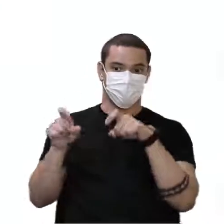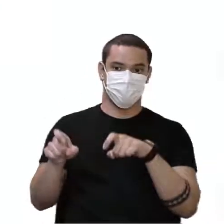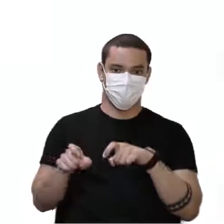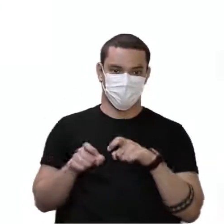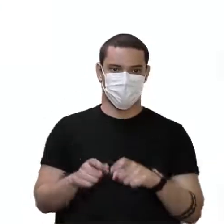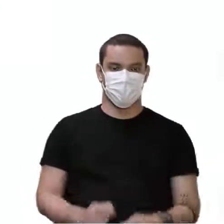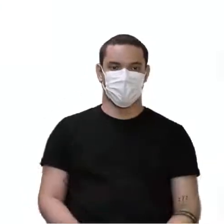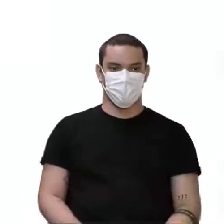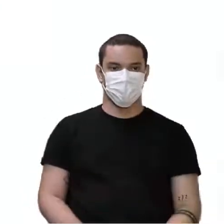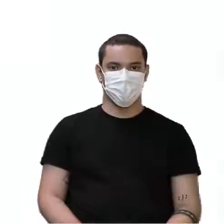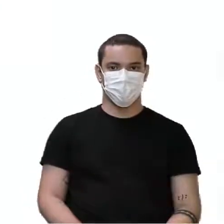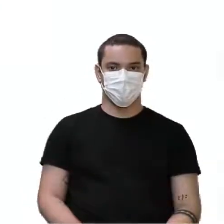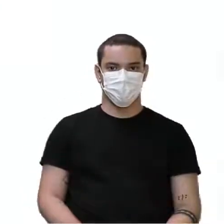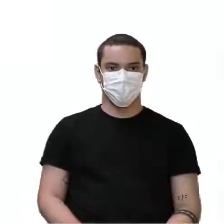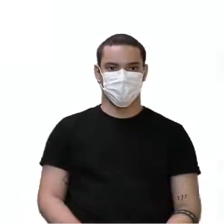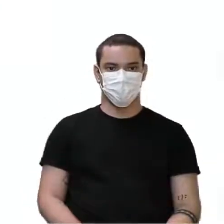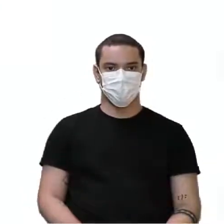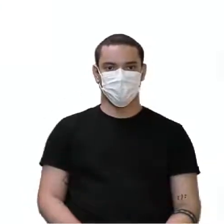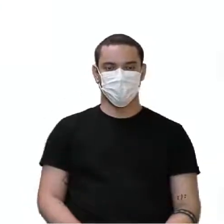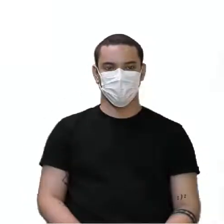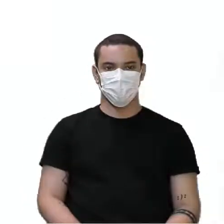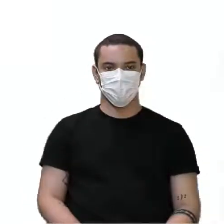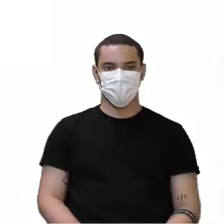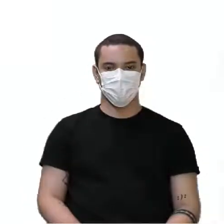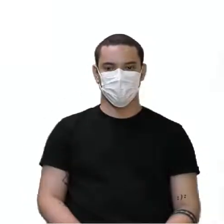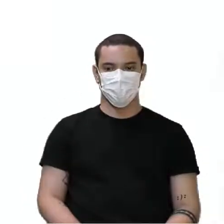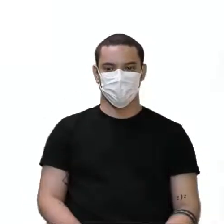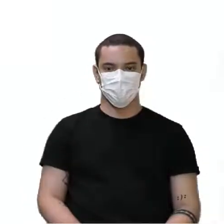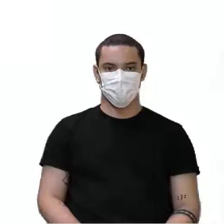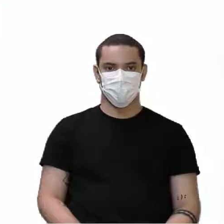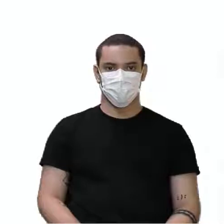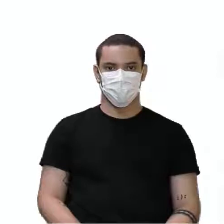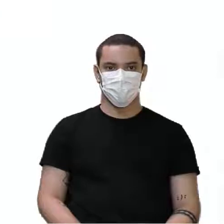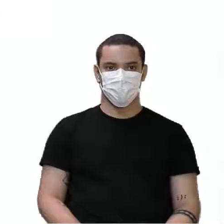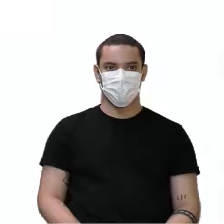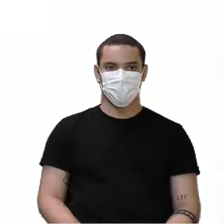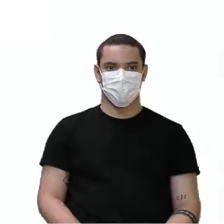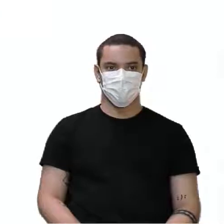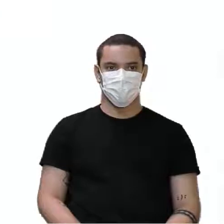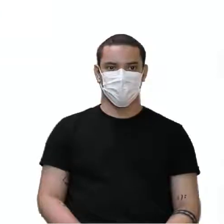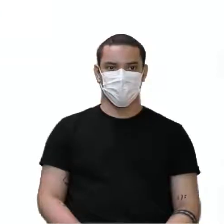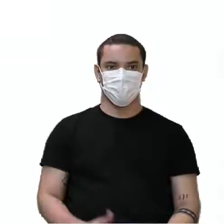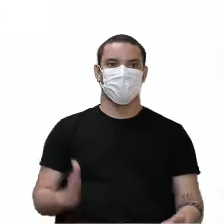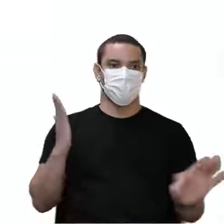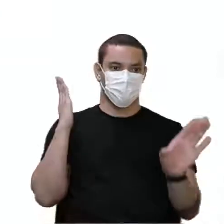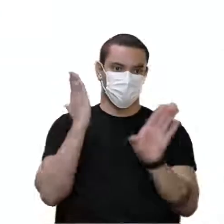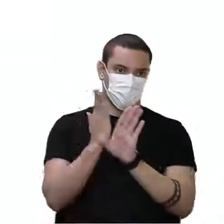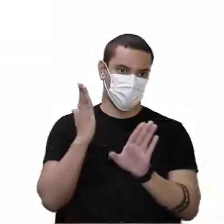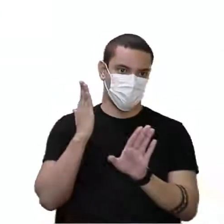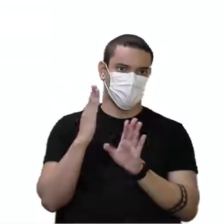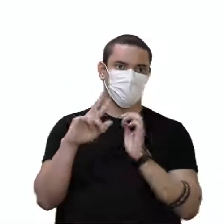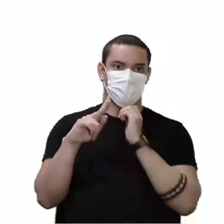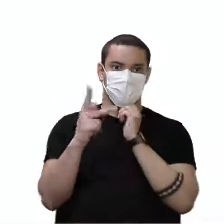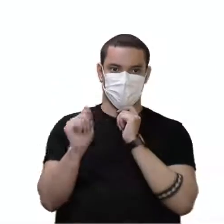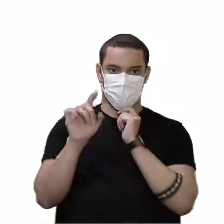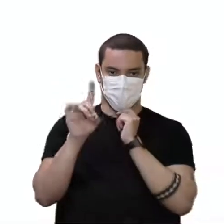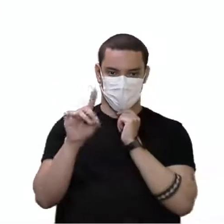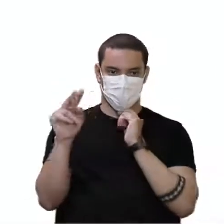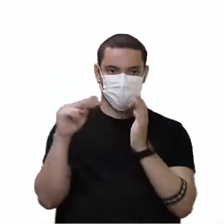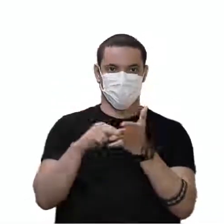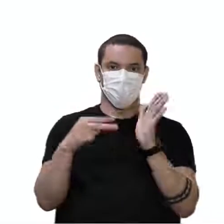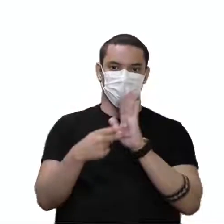indicar isso. We had a great time there. Por conta desse had, aqui, desse had, que